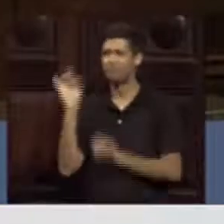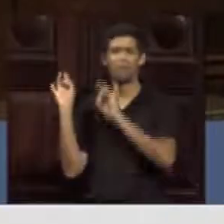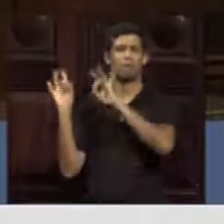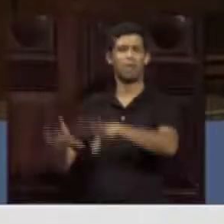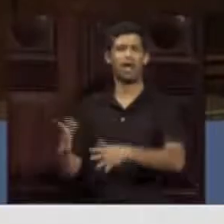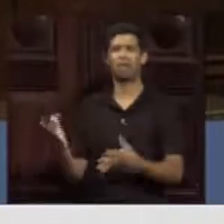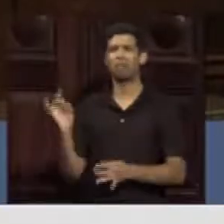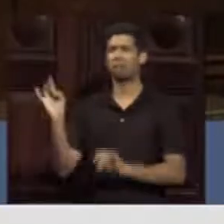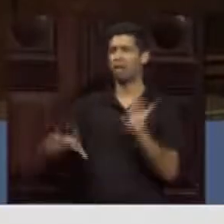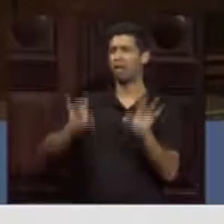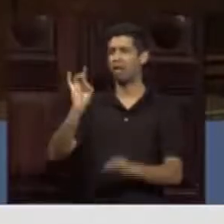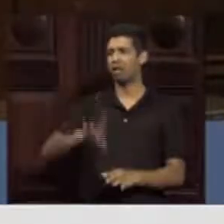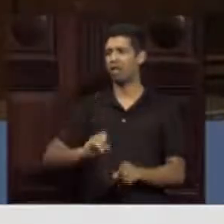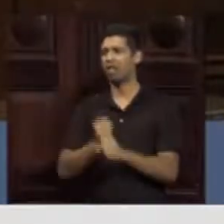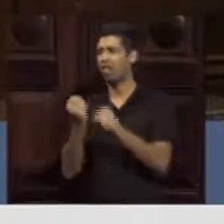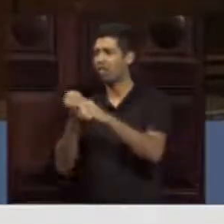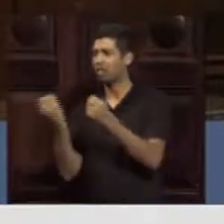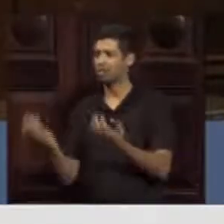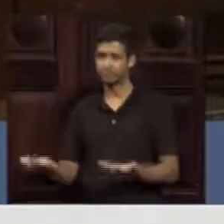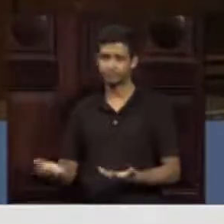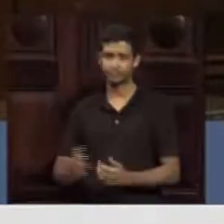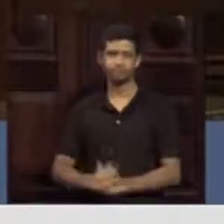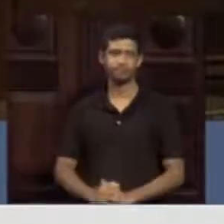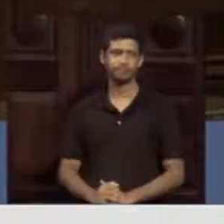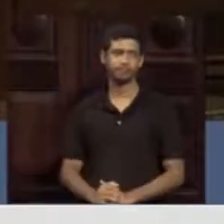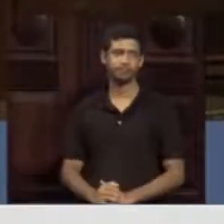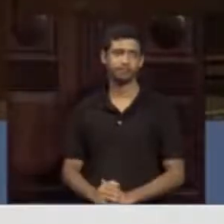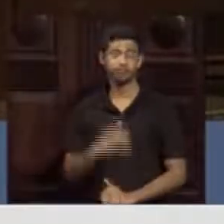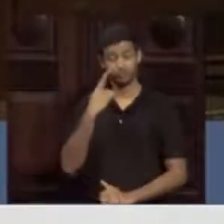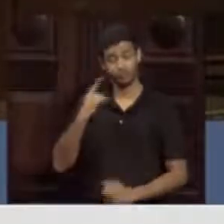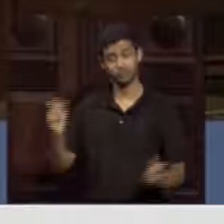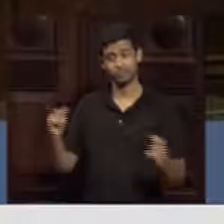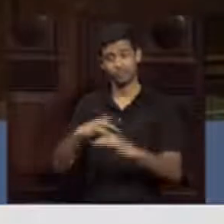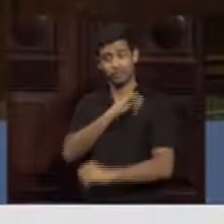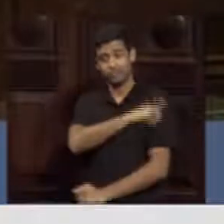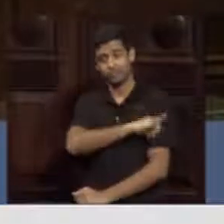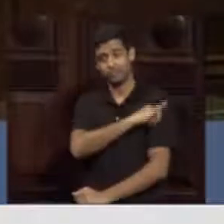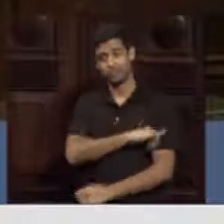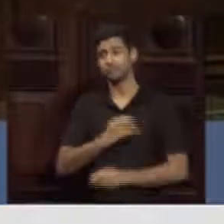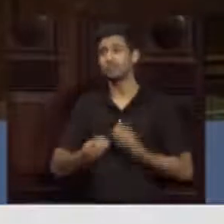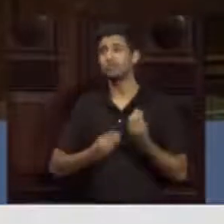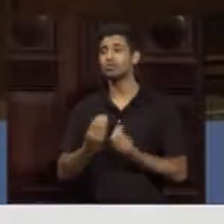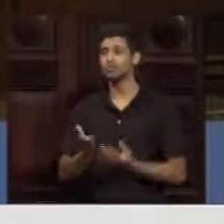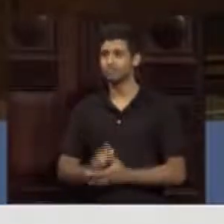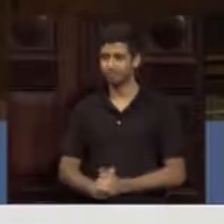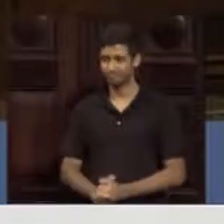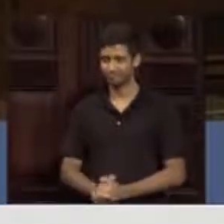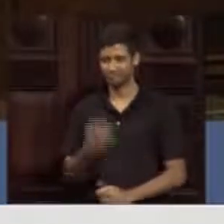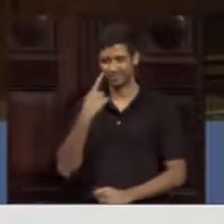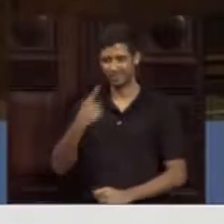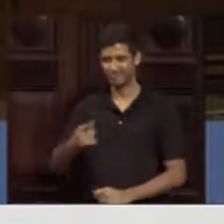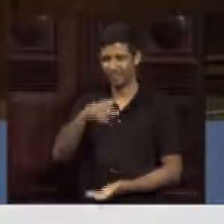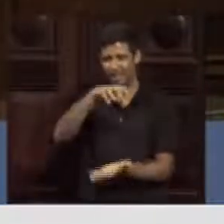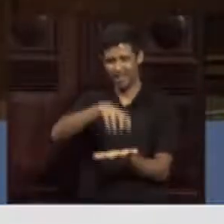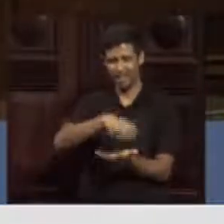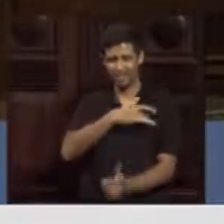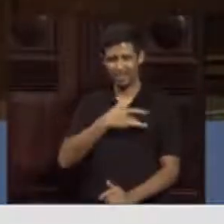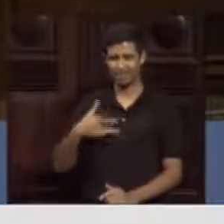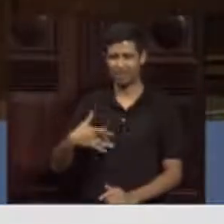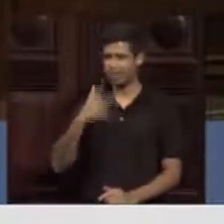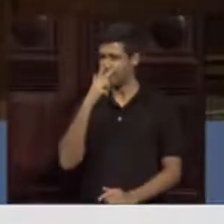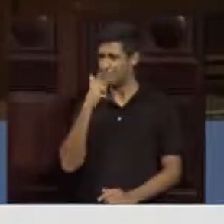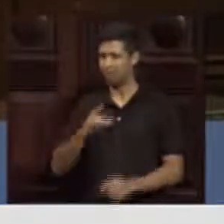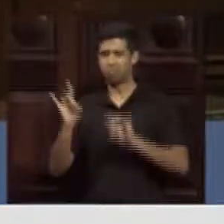da estrutura de conservação do Rio de Janeiro. A cidade do Rio de Janeiro está com a sua área de saúde jogadas